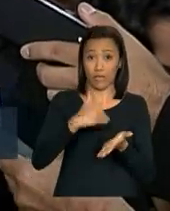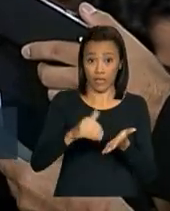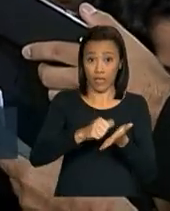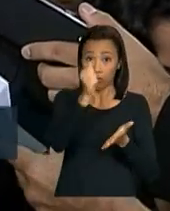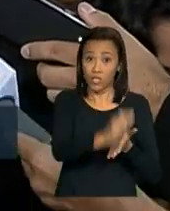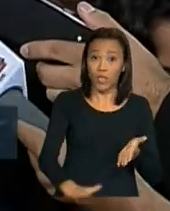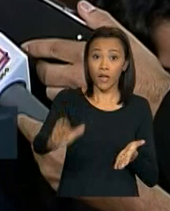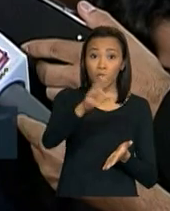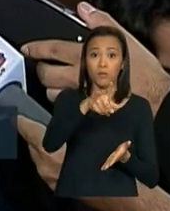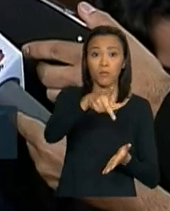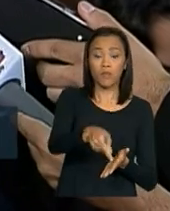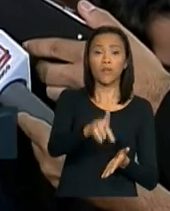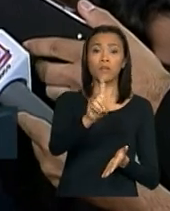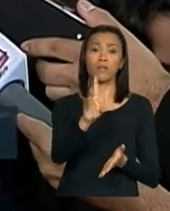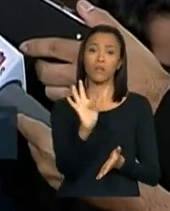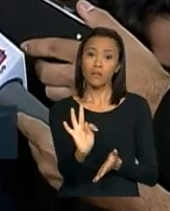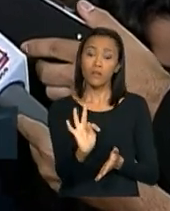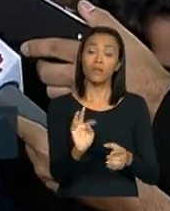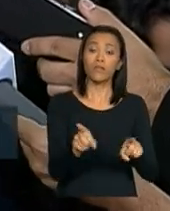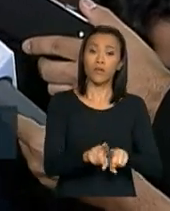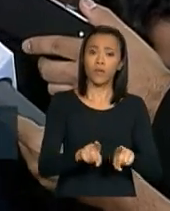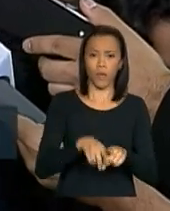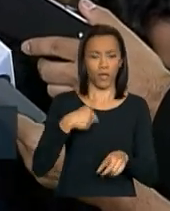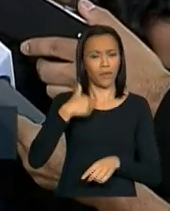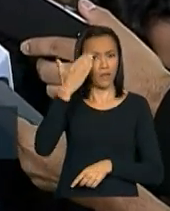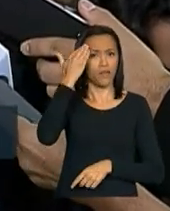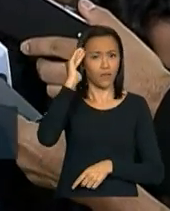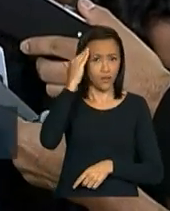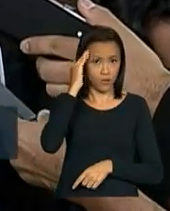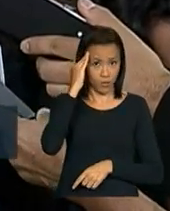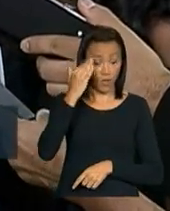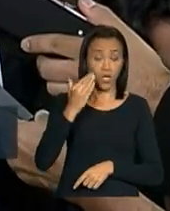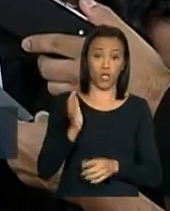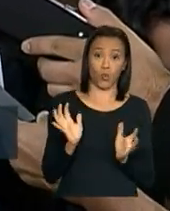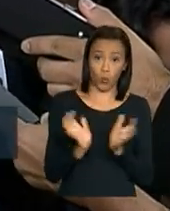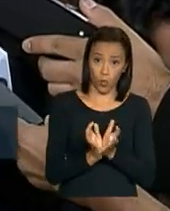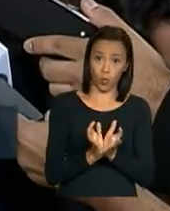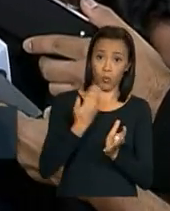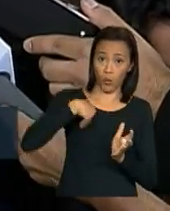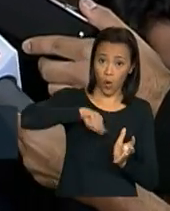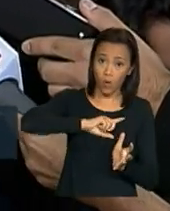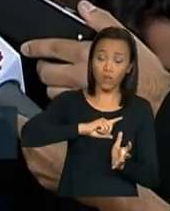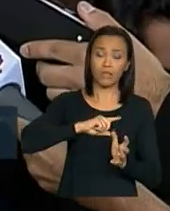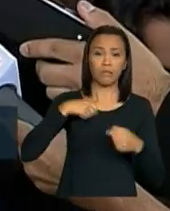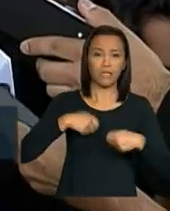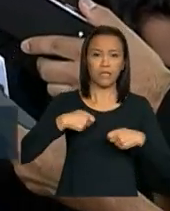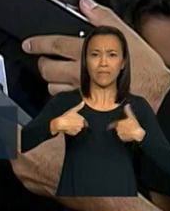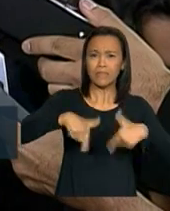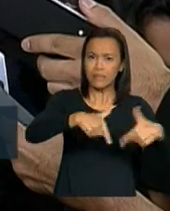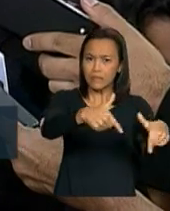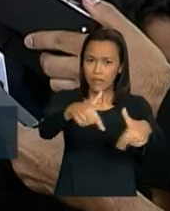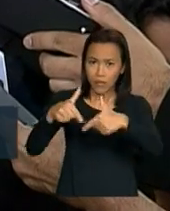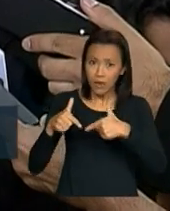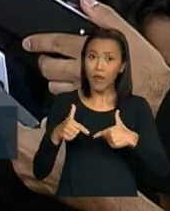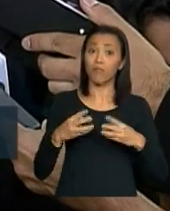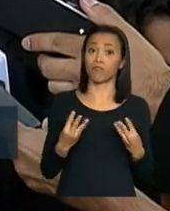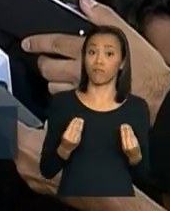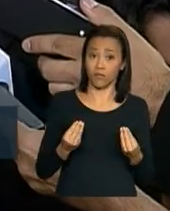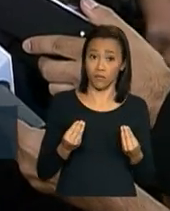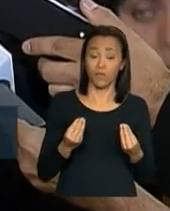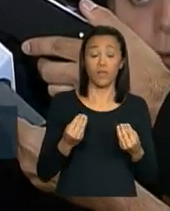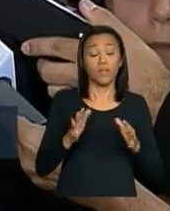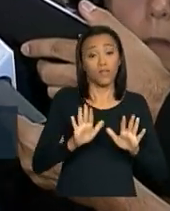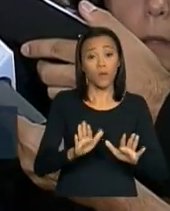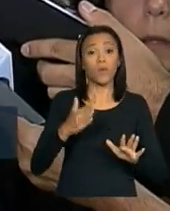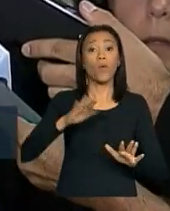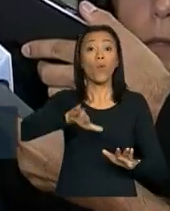e entendo que um partido como o nosso tem que trabalhar muito na formação de quadros. E é isso que eu faço. Na